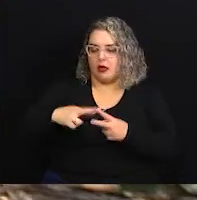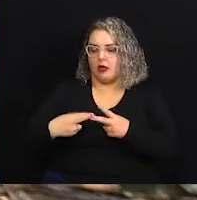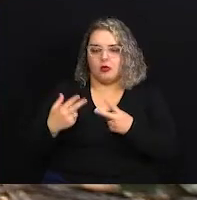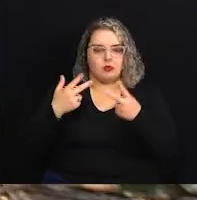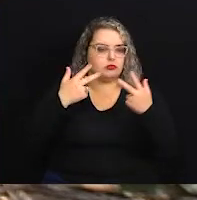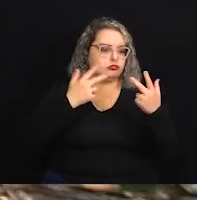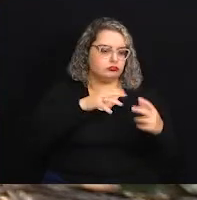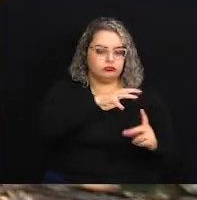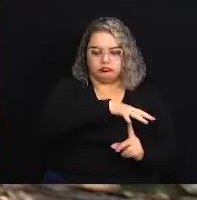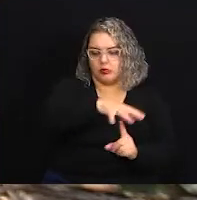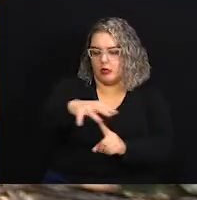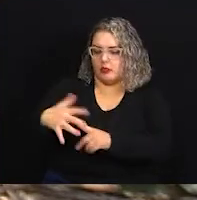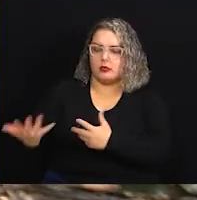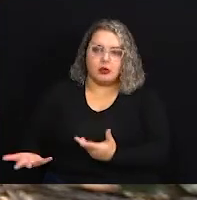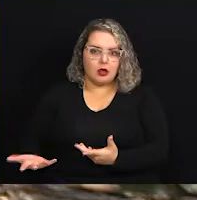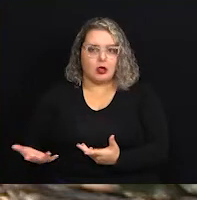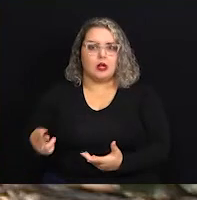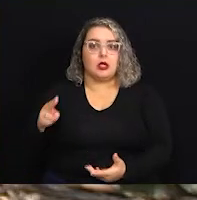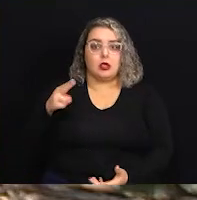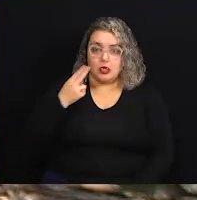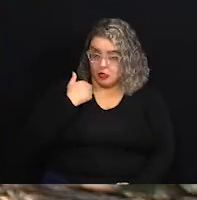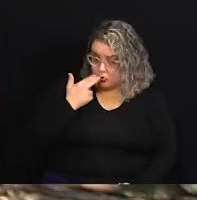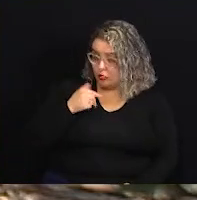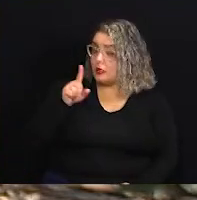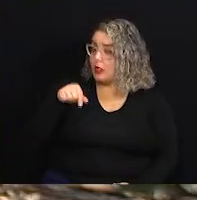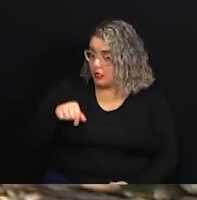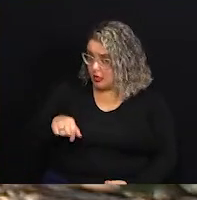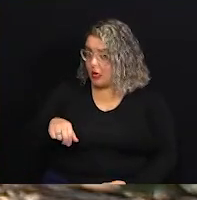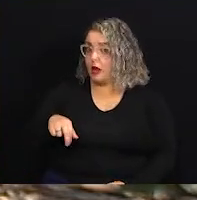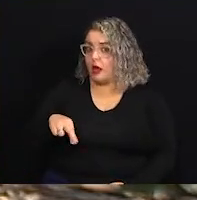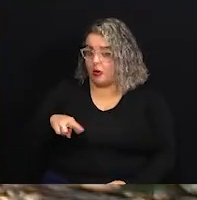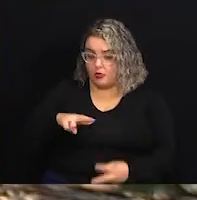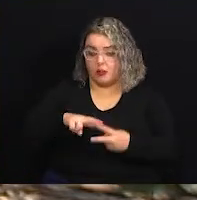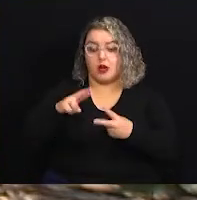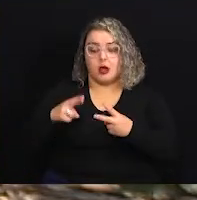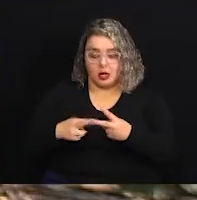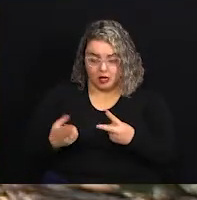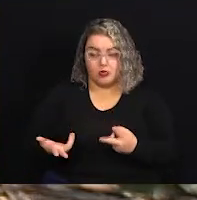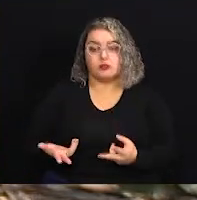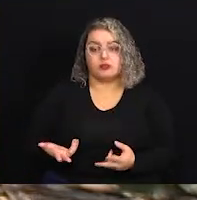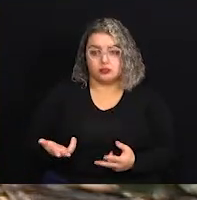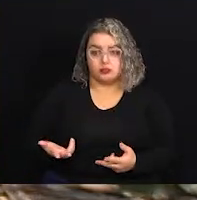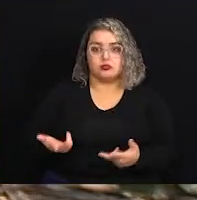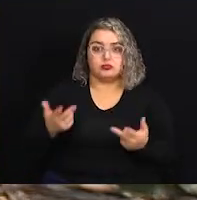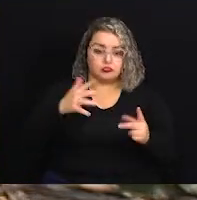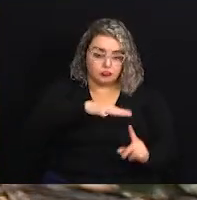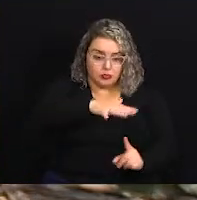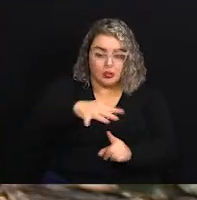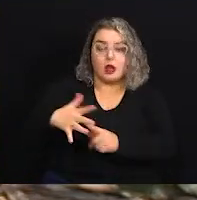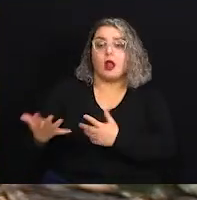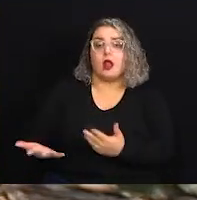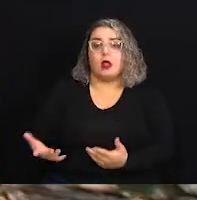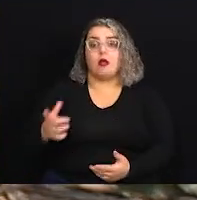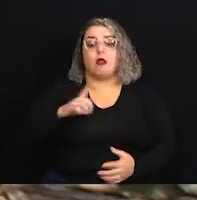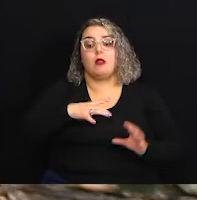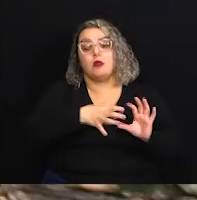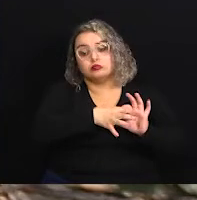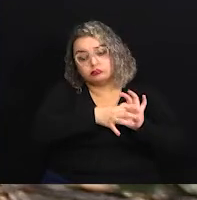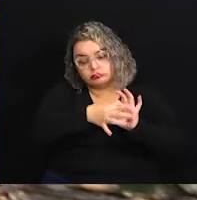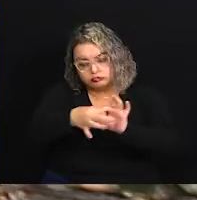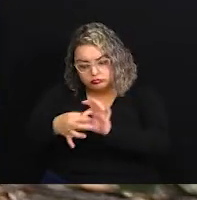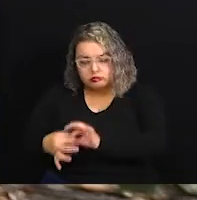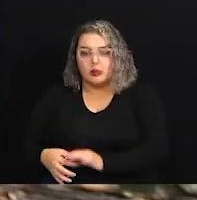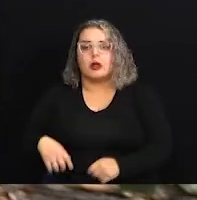recursos naturais, e nutriente é um recurso natural. Existe uma cadeia produtiva, existe